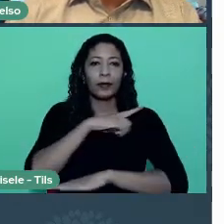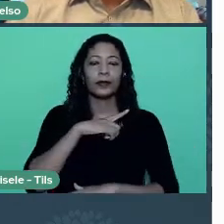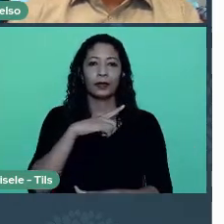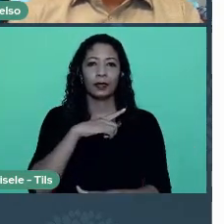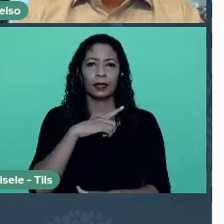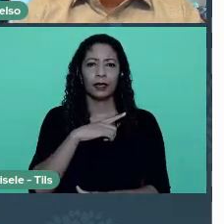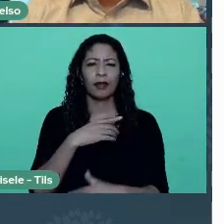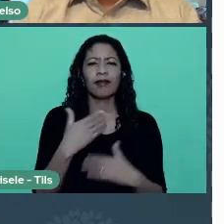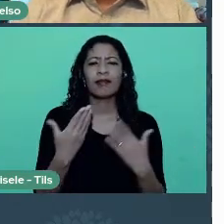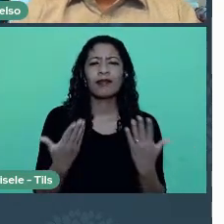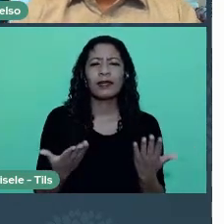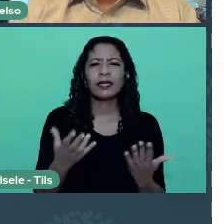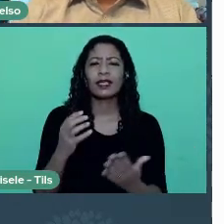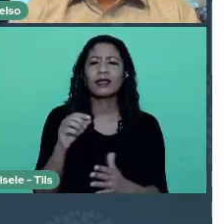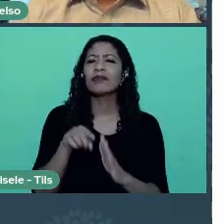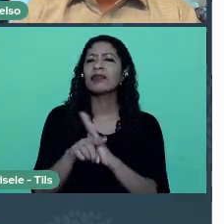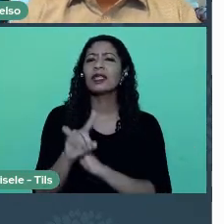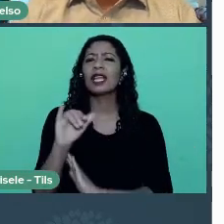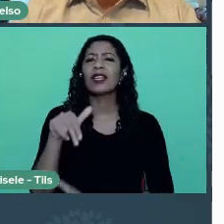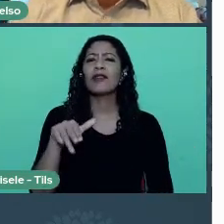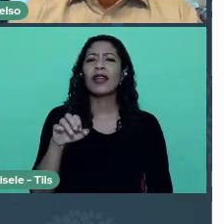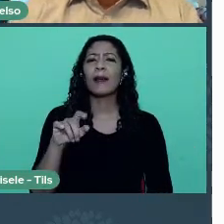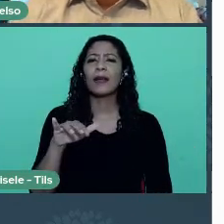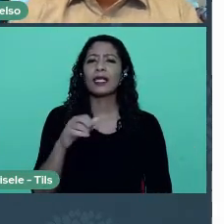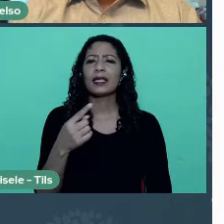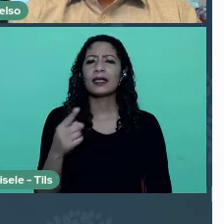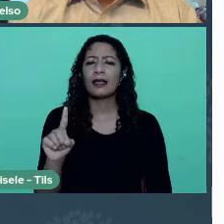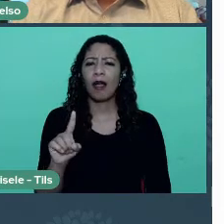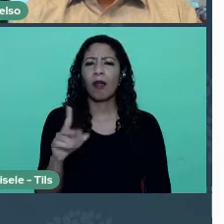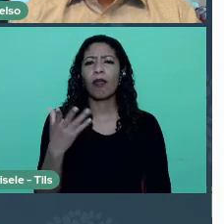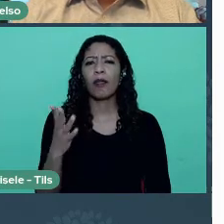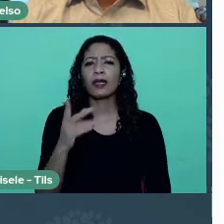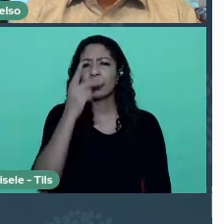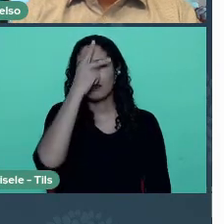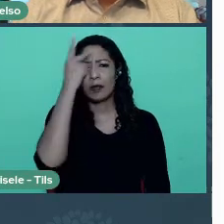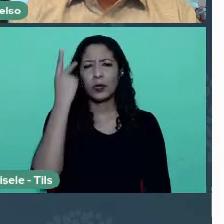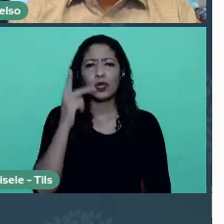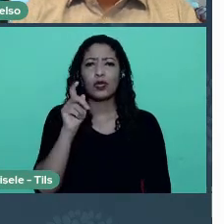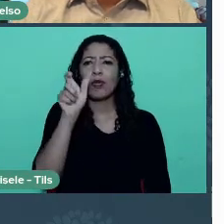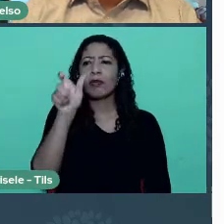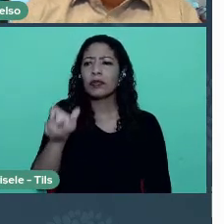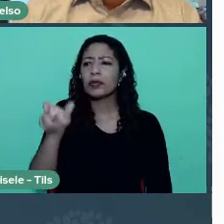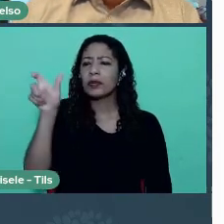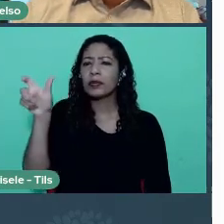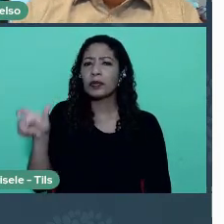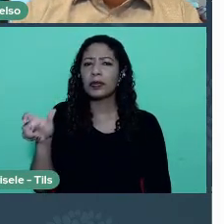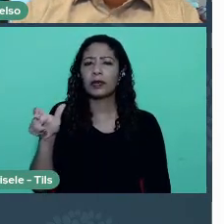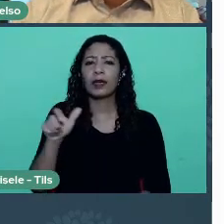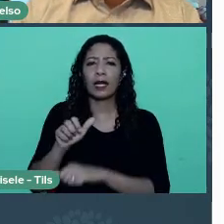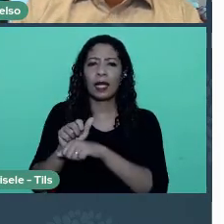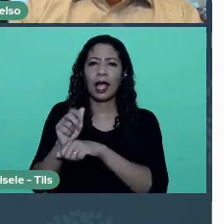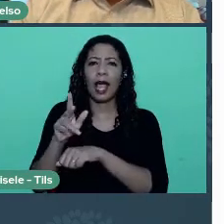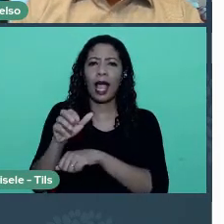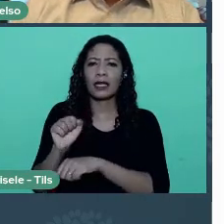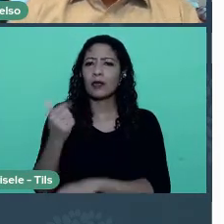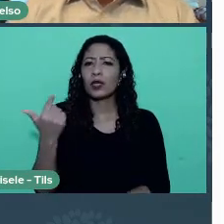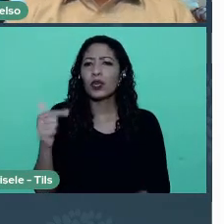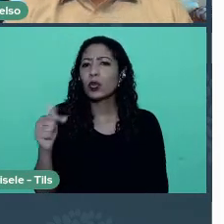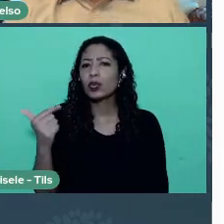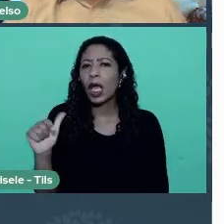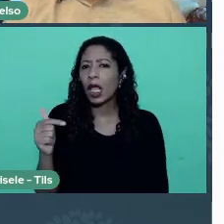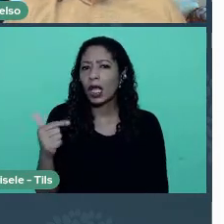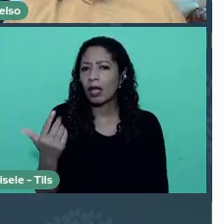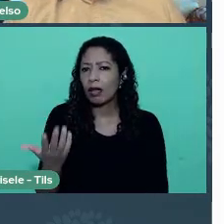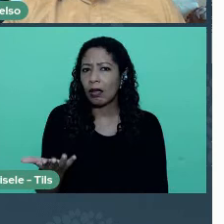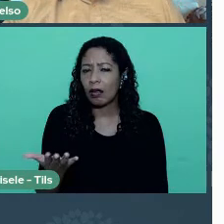aí é inflamação, nós estamos falando aqui de pessoas que não têm asma, a ideia é educar as pessoas sem asma. Bom, a